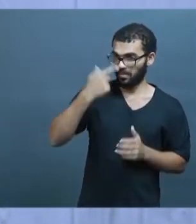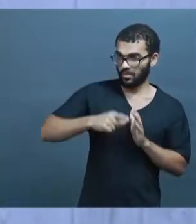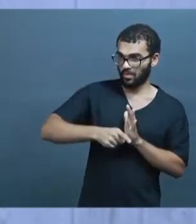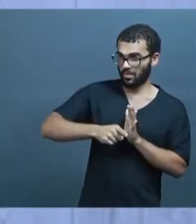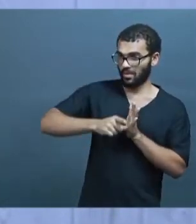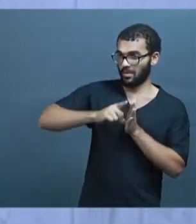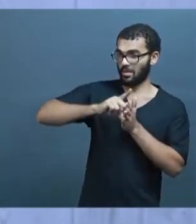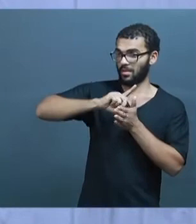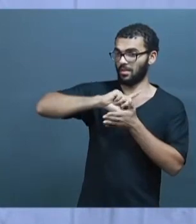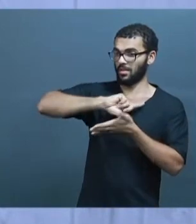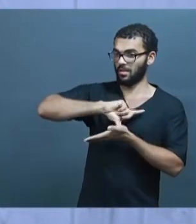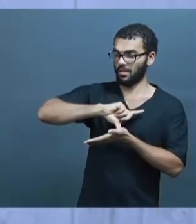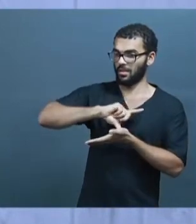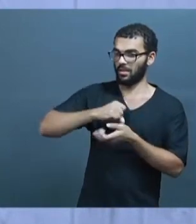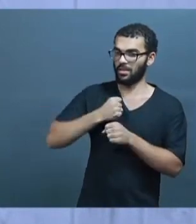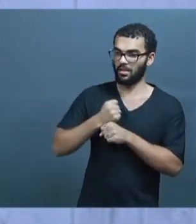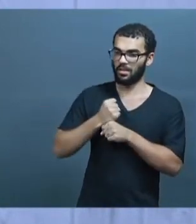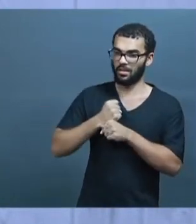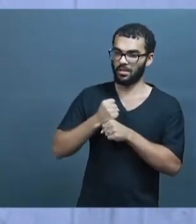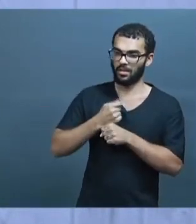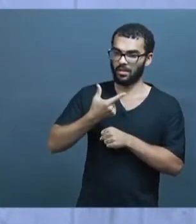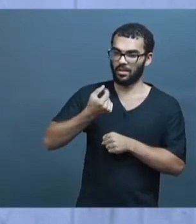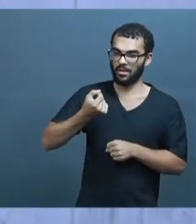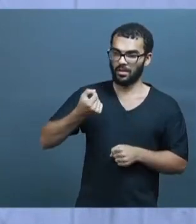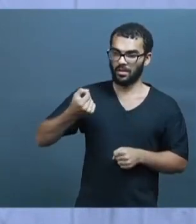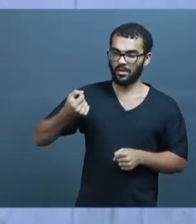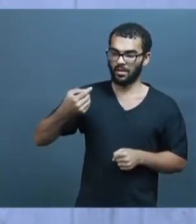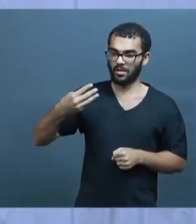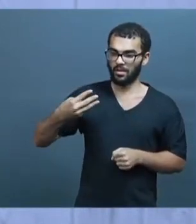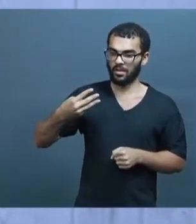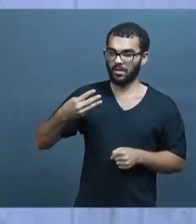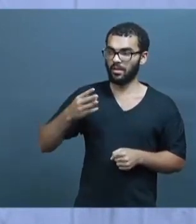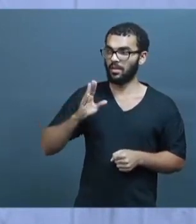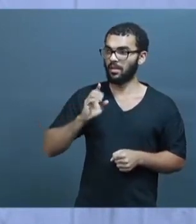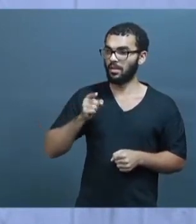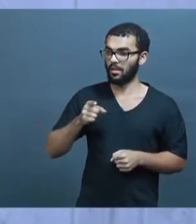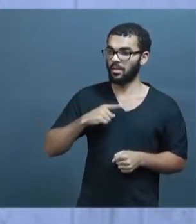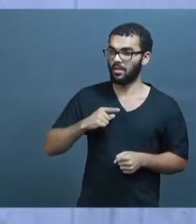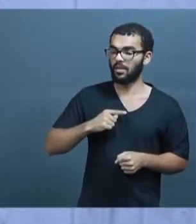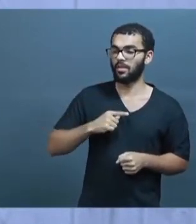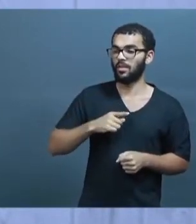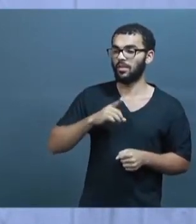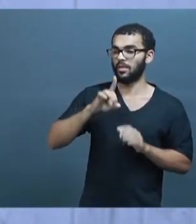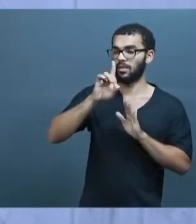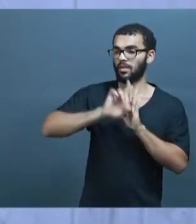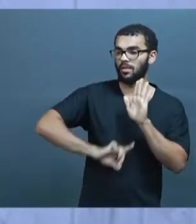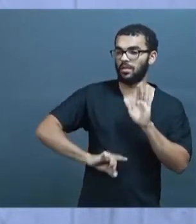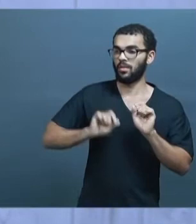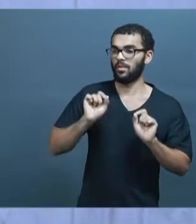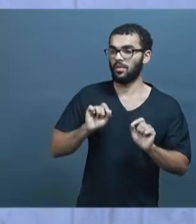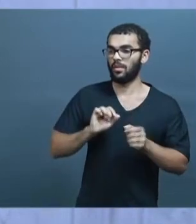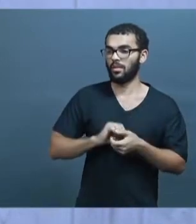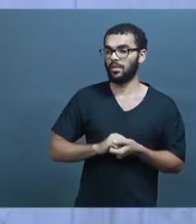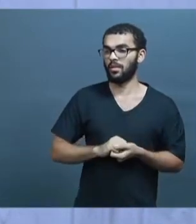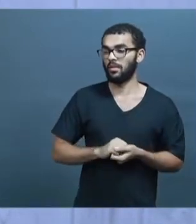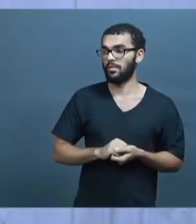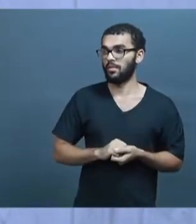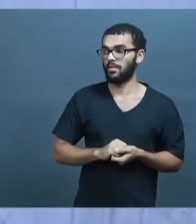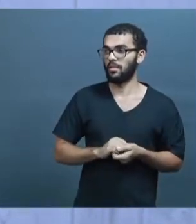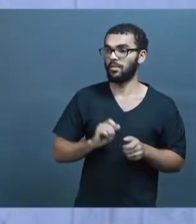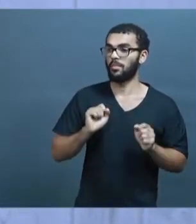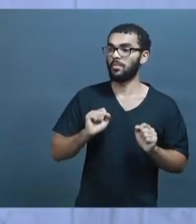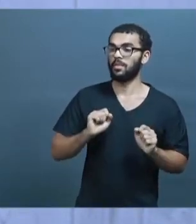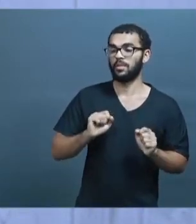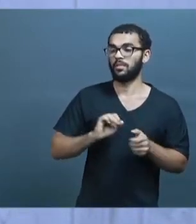antes do ano de 2003, na verdade, inclusive, eles têm direito à aposentadoria com o seu vencimento lá no